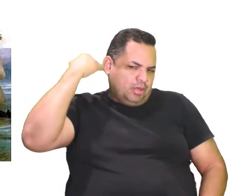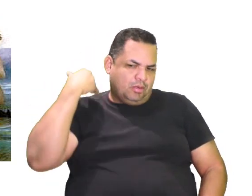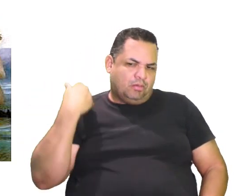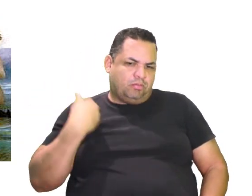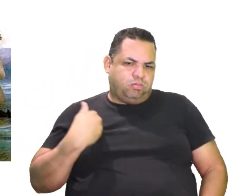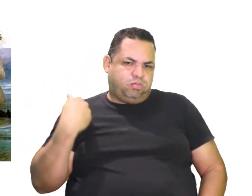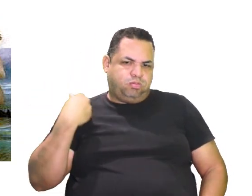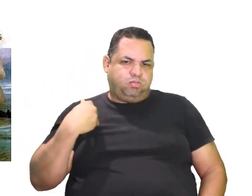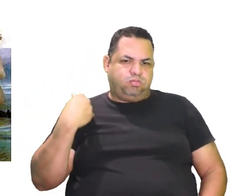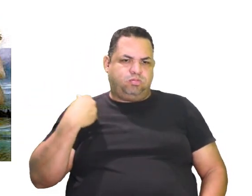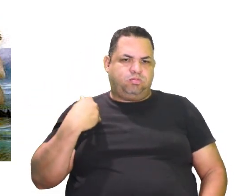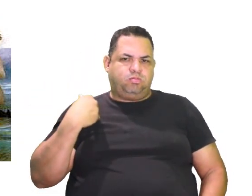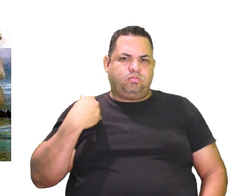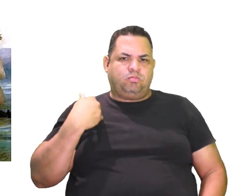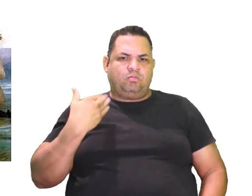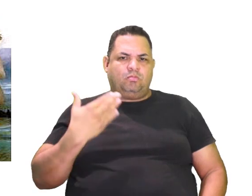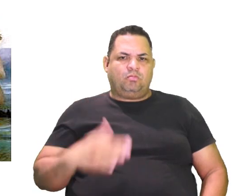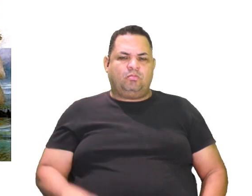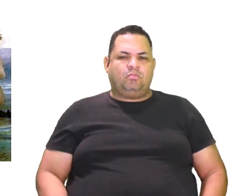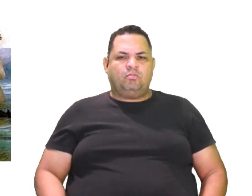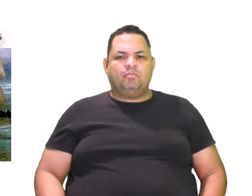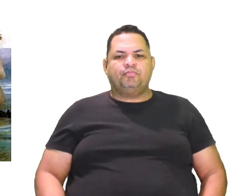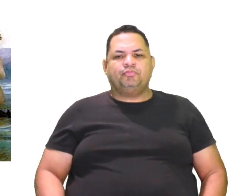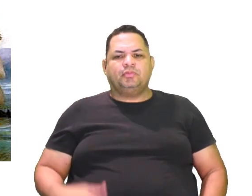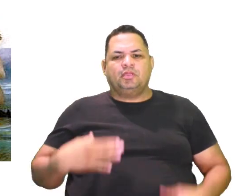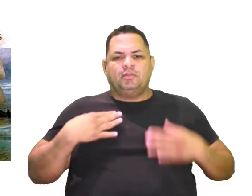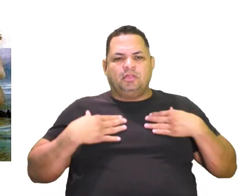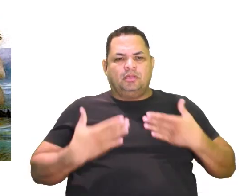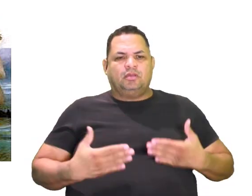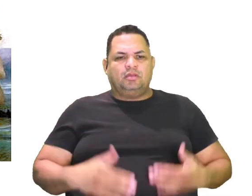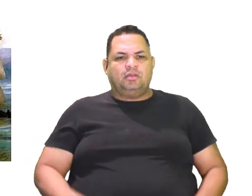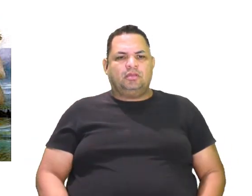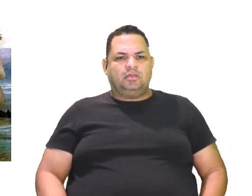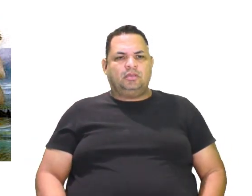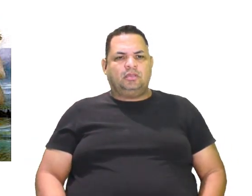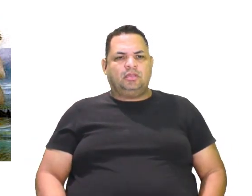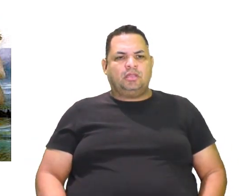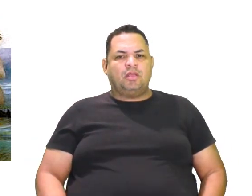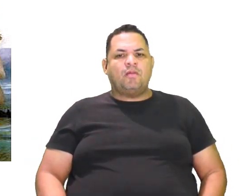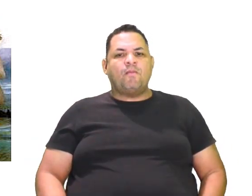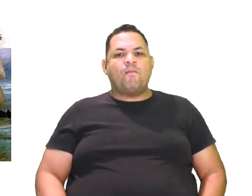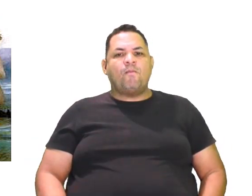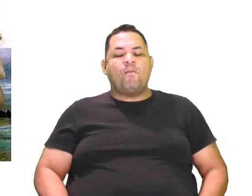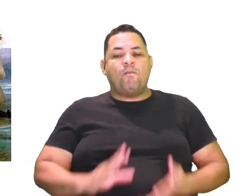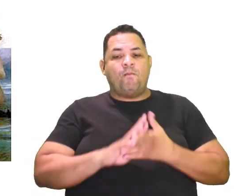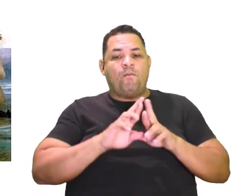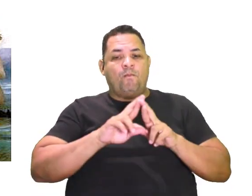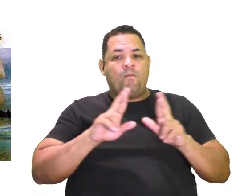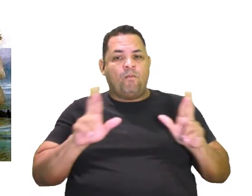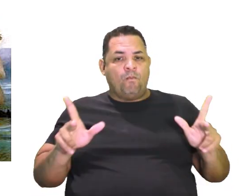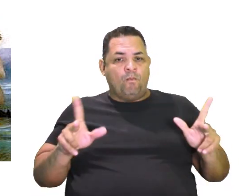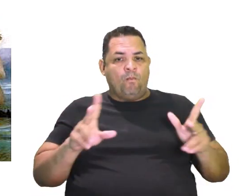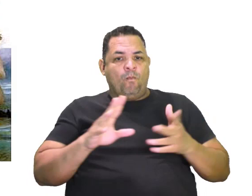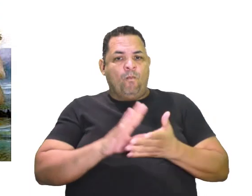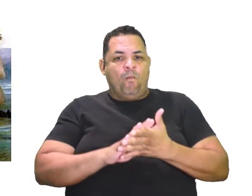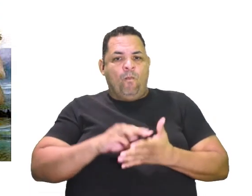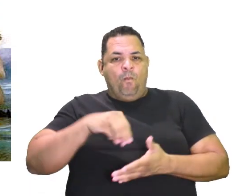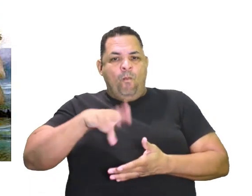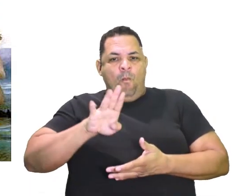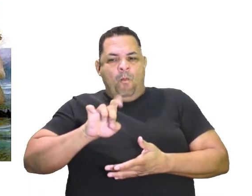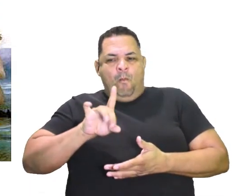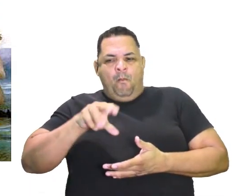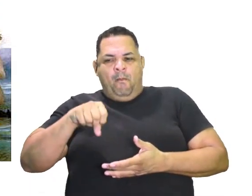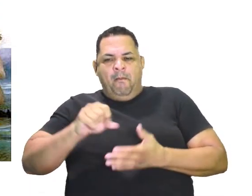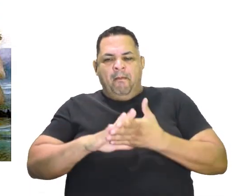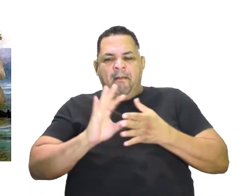ali, a Vênus com a mão cobrindo os seios, né? E ao contrário do William, que nada